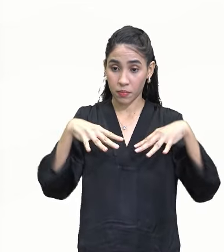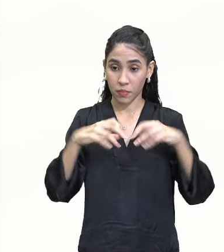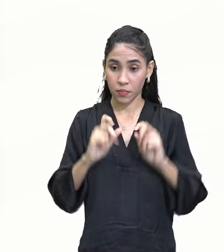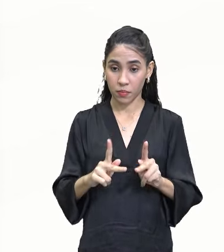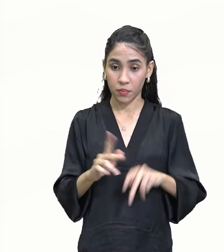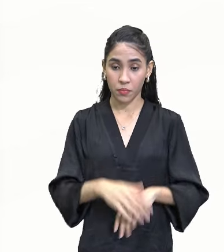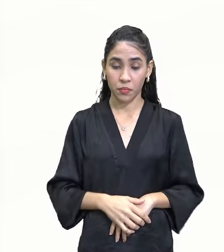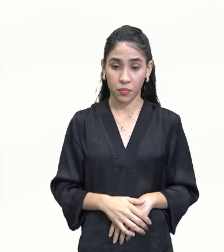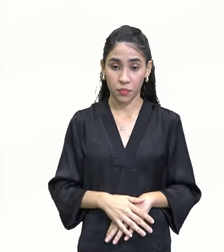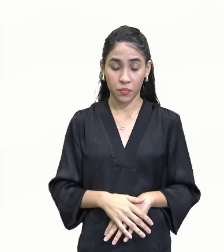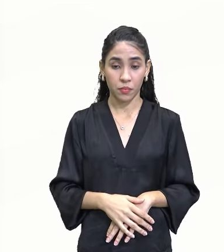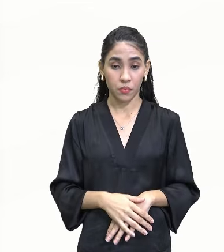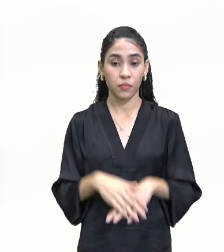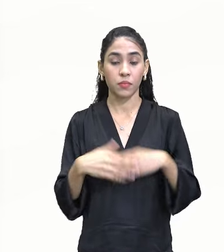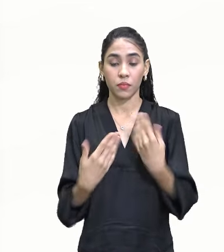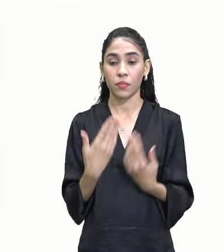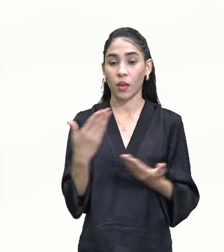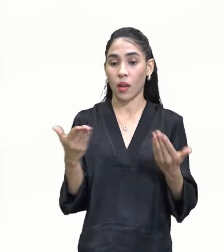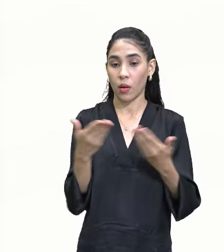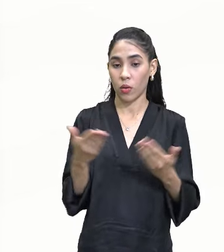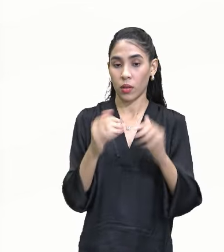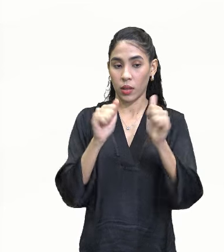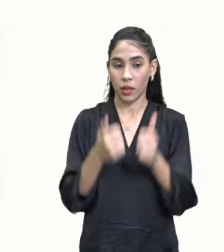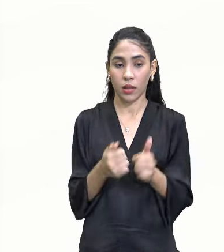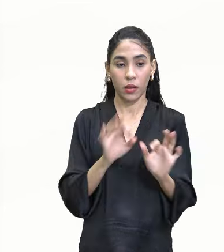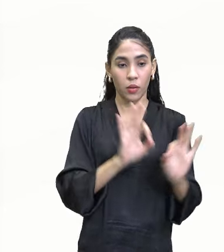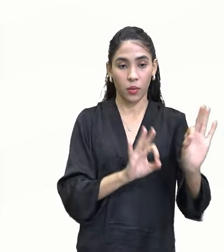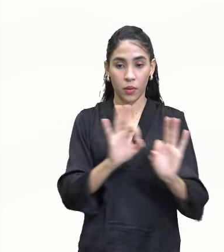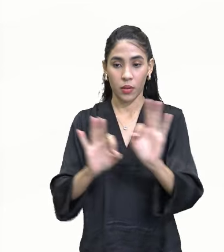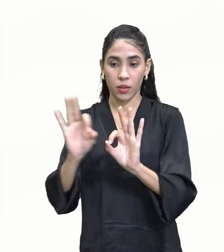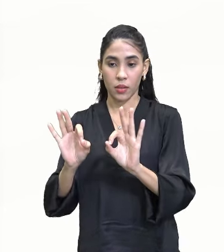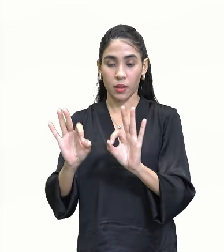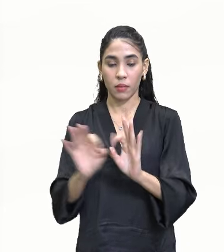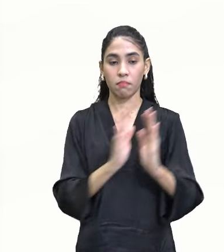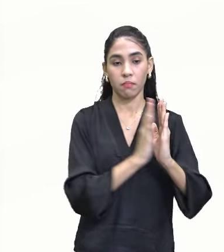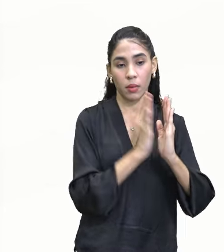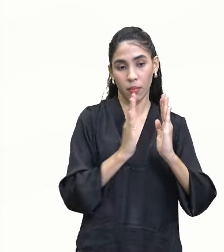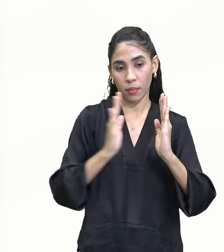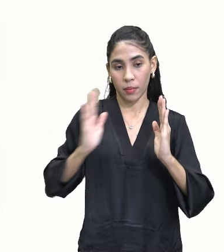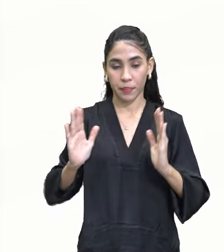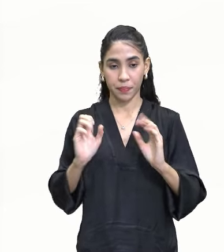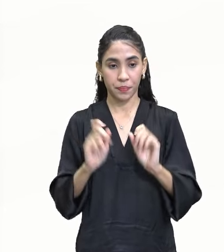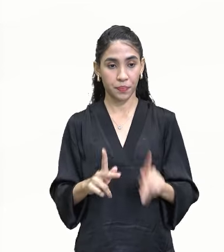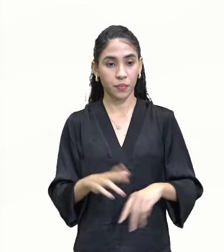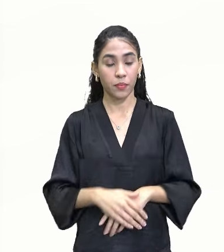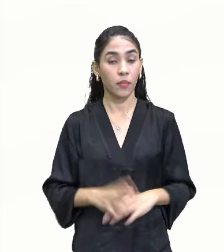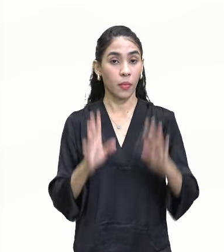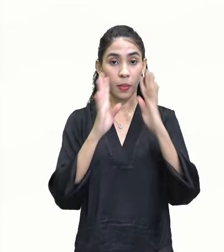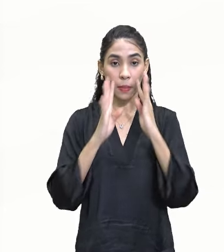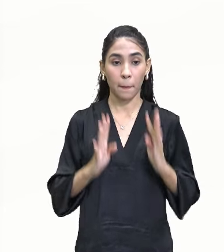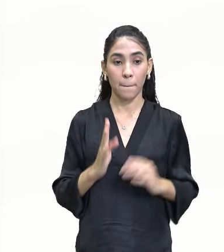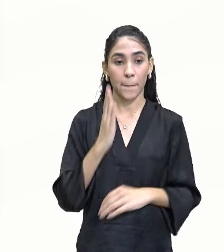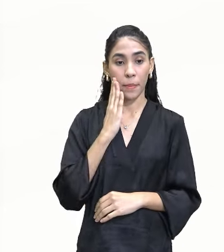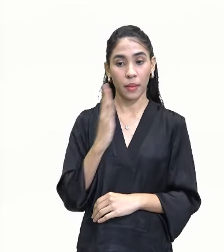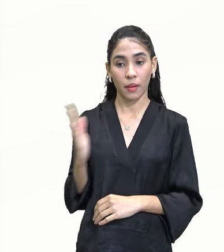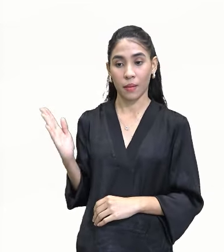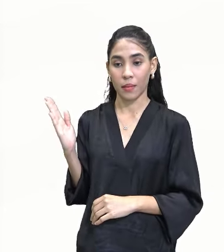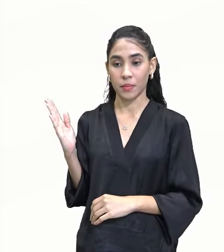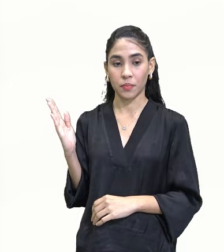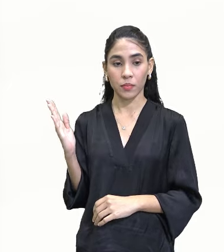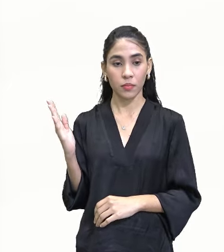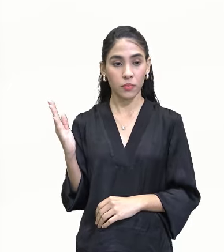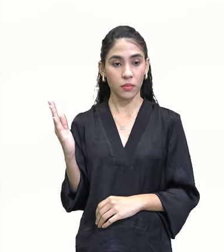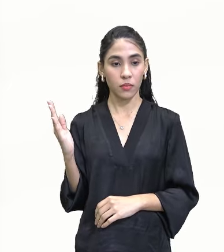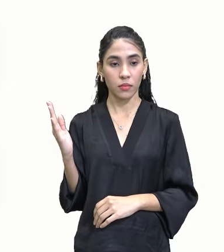ok? Então vamos aqui melhorar e vamos organizar, fazer um passo a passo aqui com vocês. Atenção! Então nós temos aí